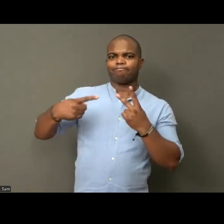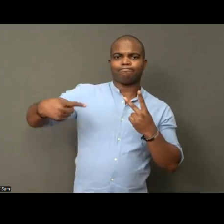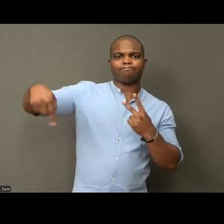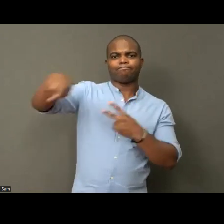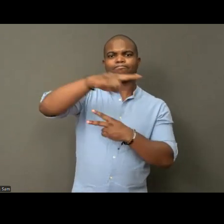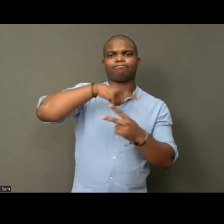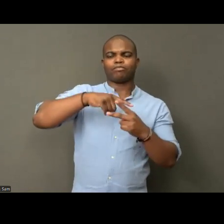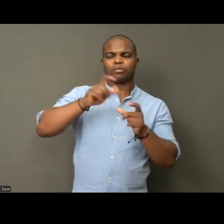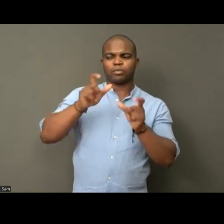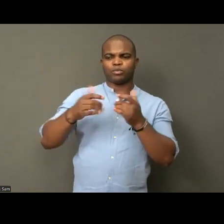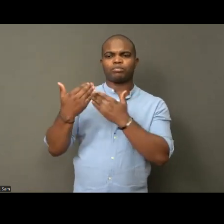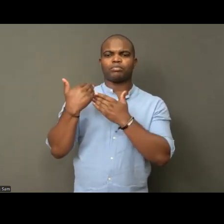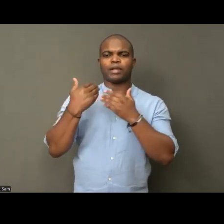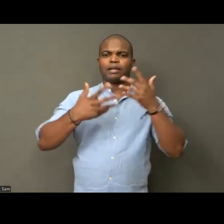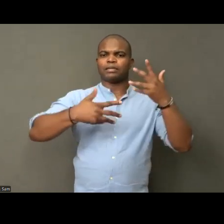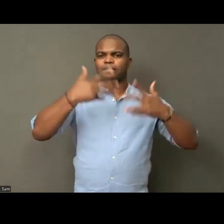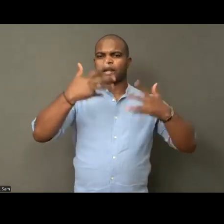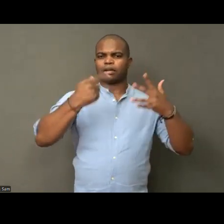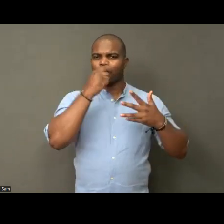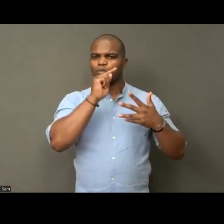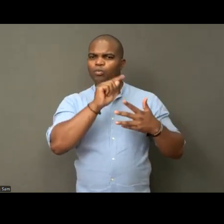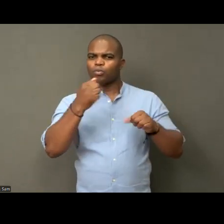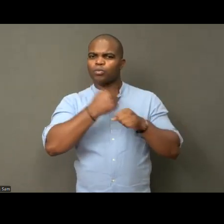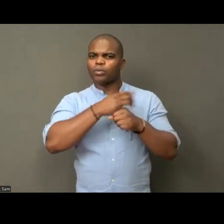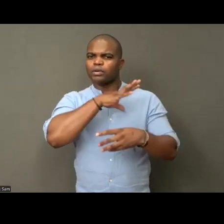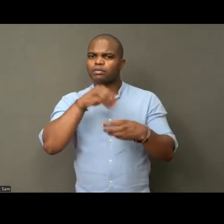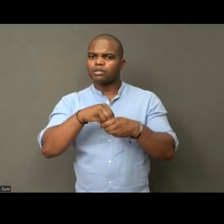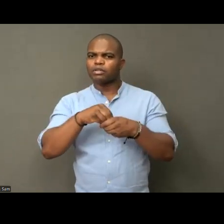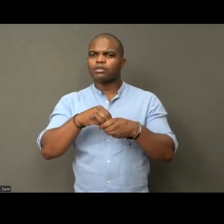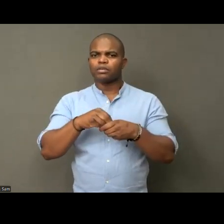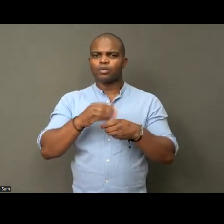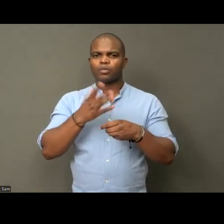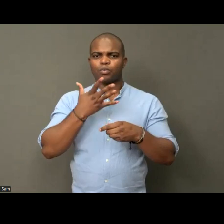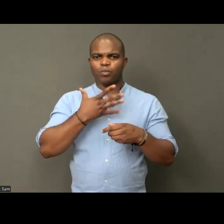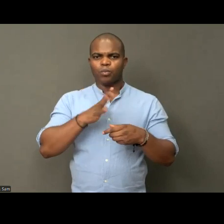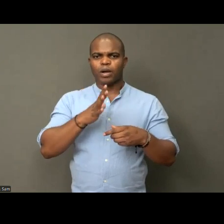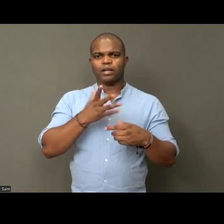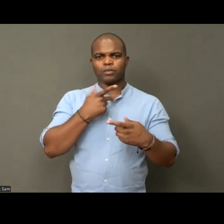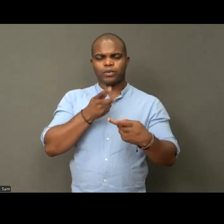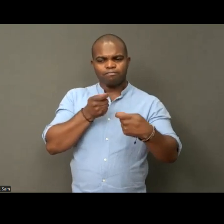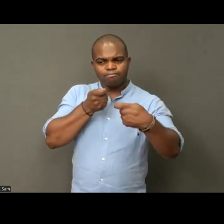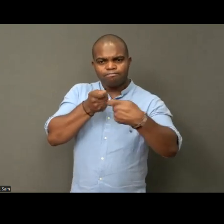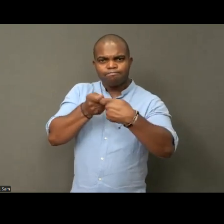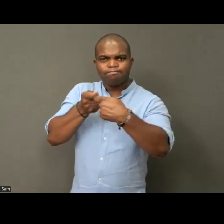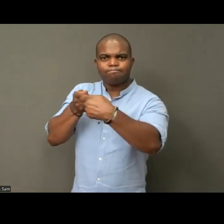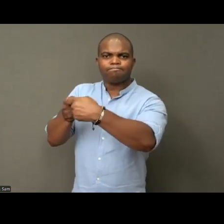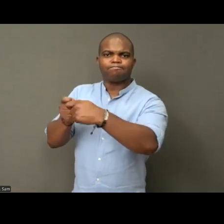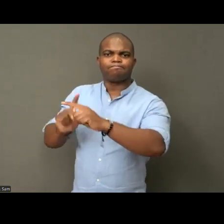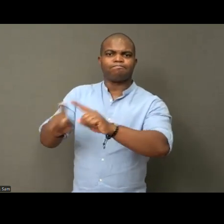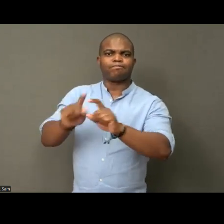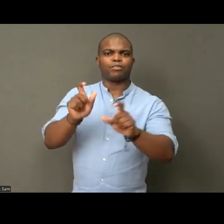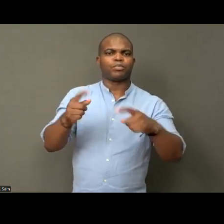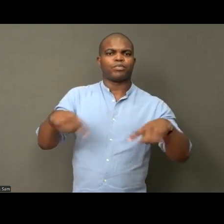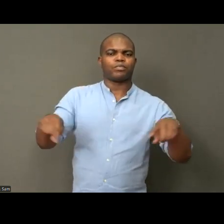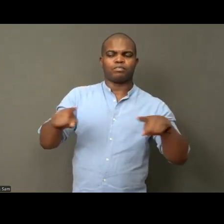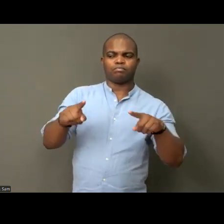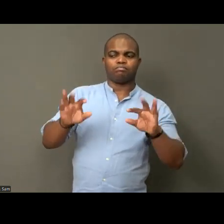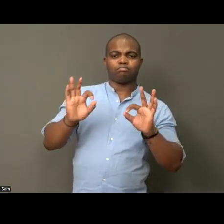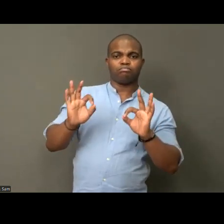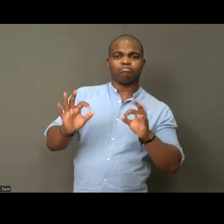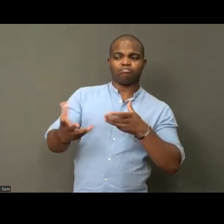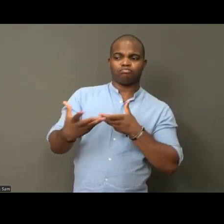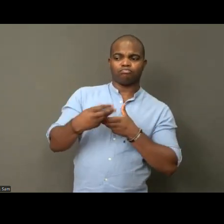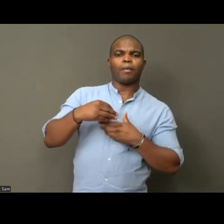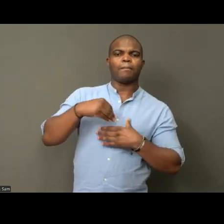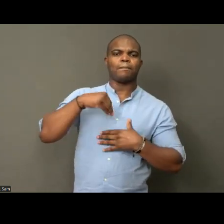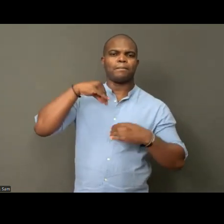Se lembrarmos as pessoas que nós queremos atender, as pessoas que vão se beneficiar desses programas, sempre vamos nos sair bem. E eu estou muito feliz que